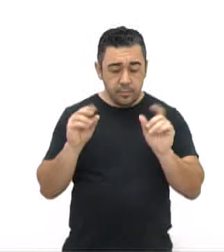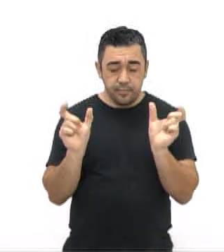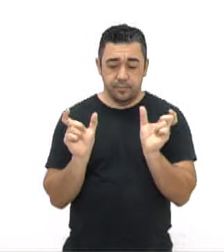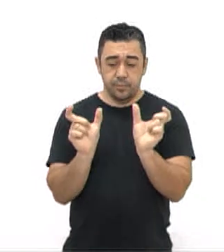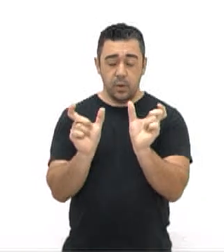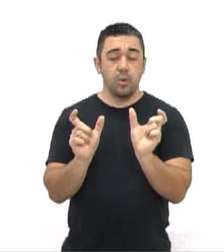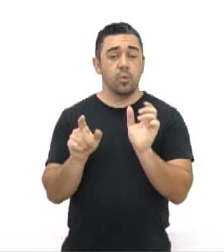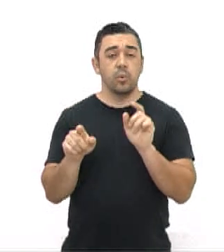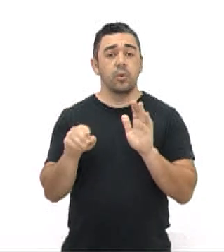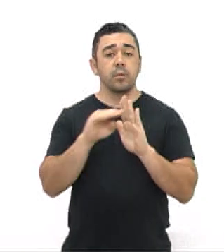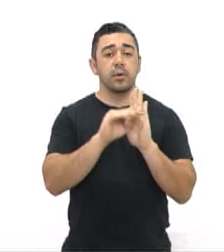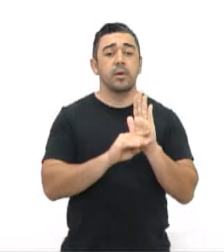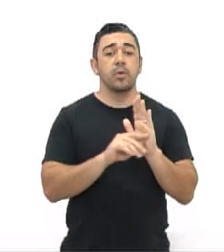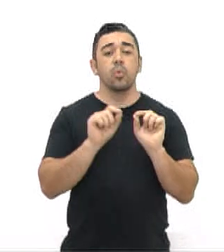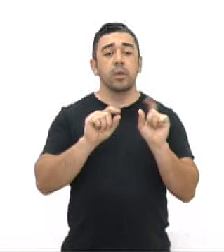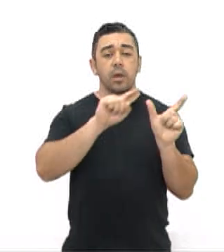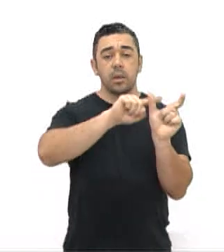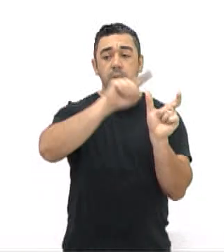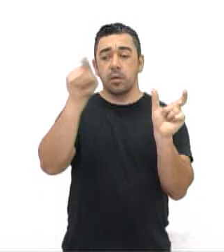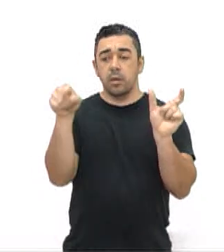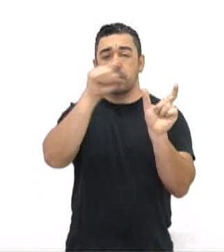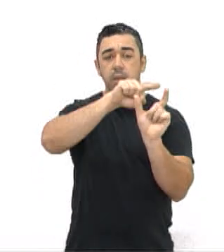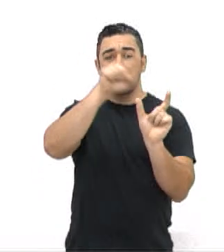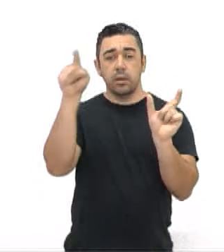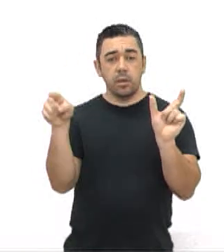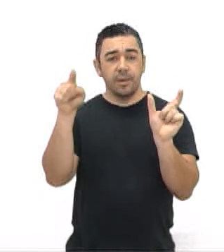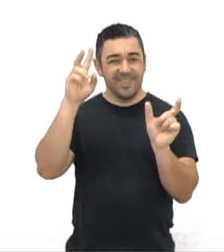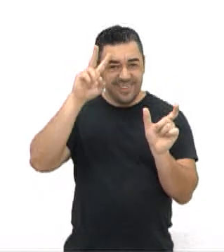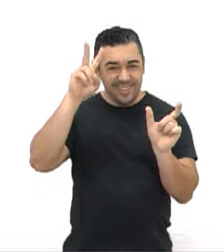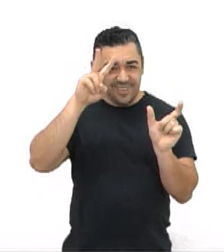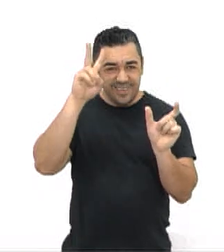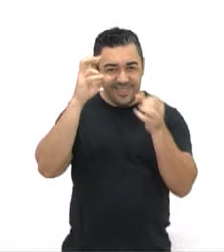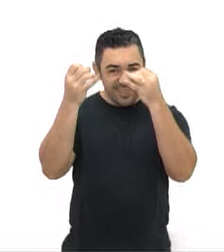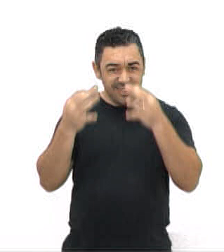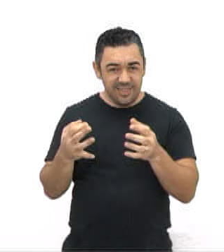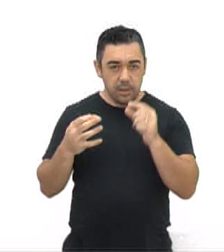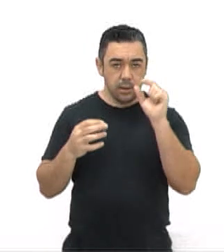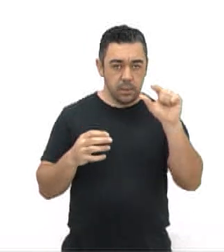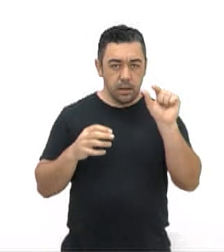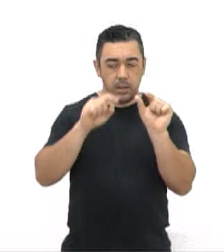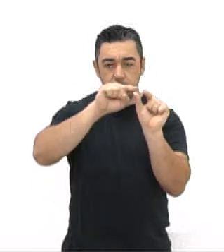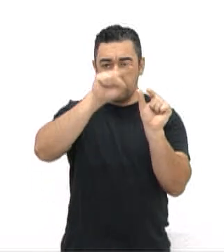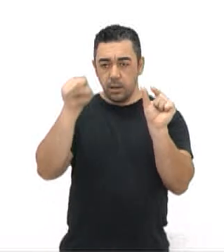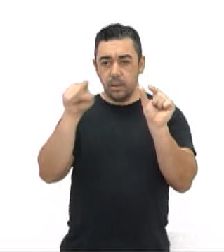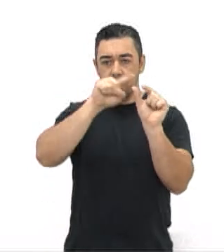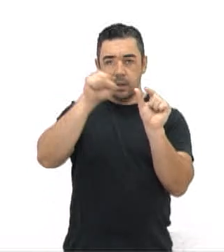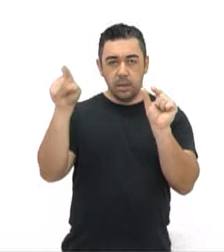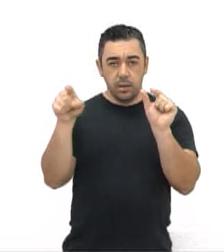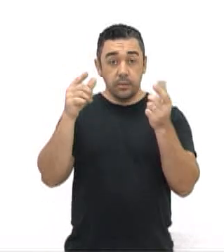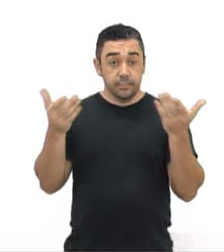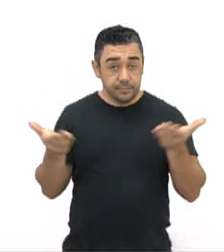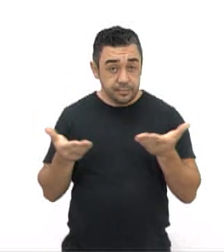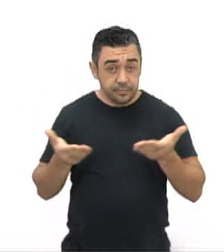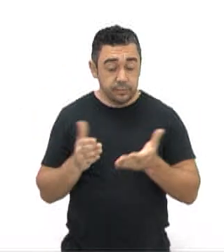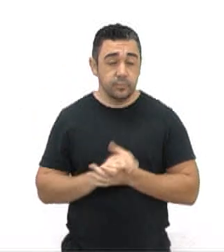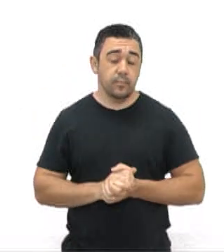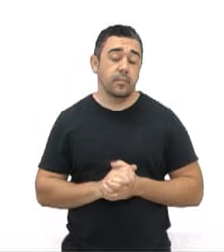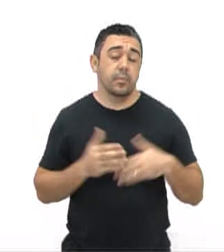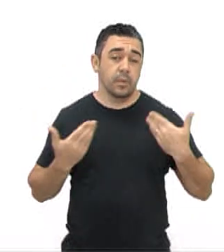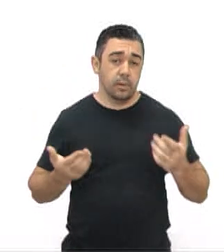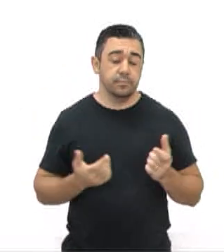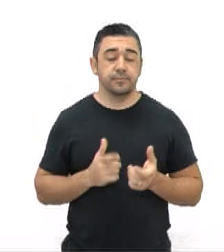a propriedade distributiva. Foi o que nós falamos agora há pouco sobre o monômio com o polinômio. Com